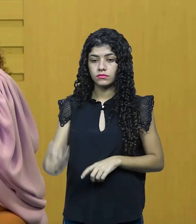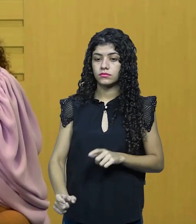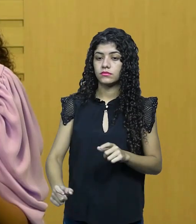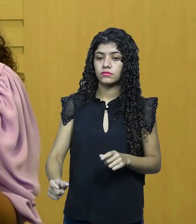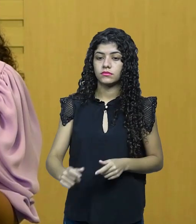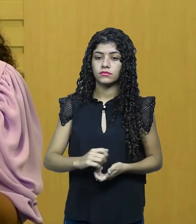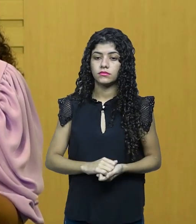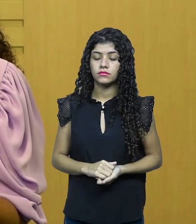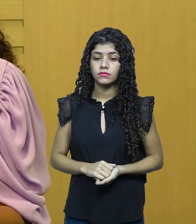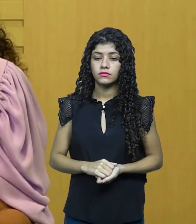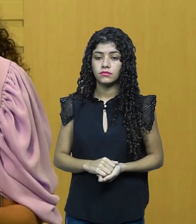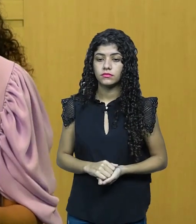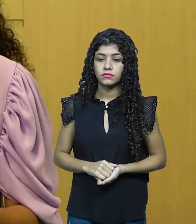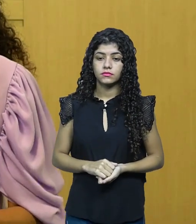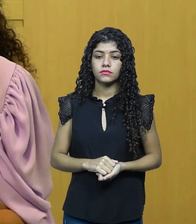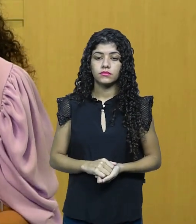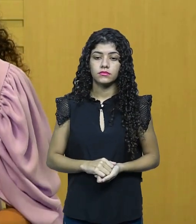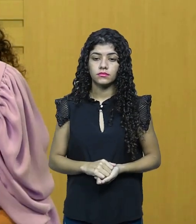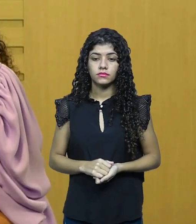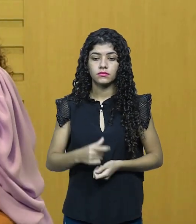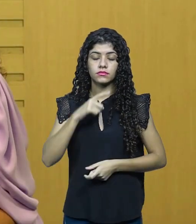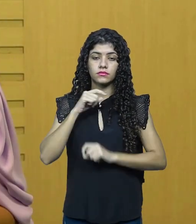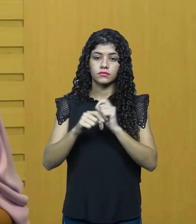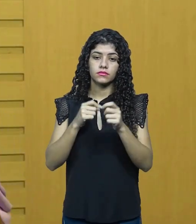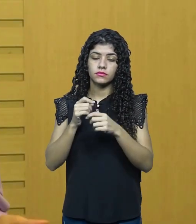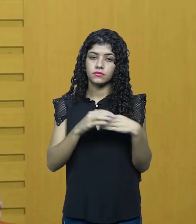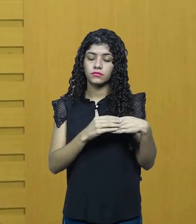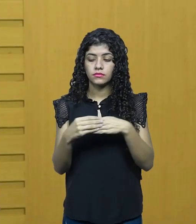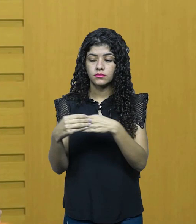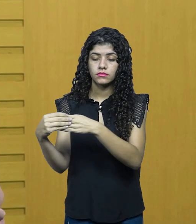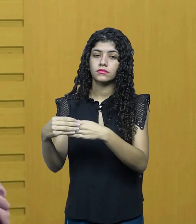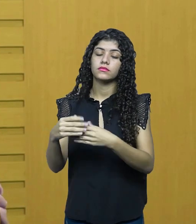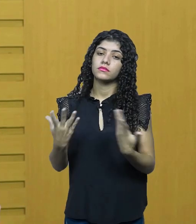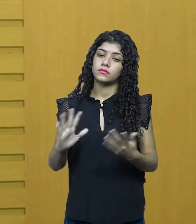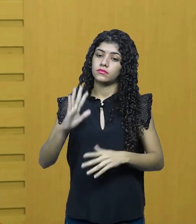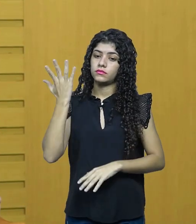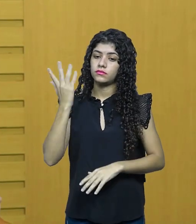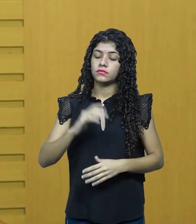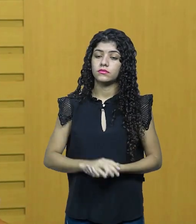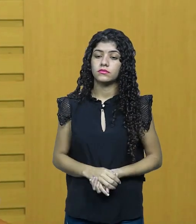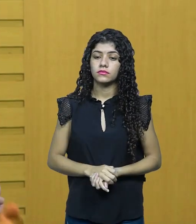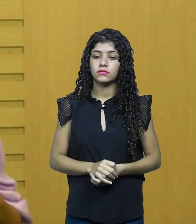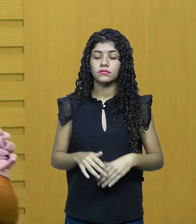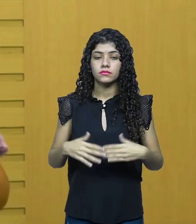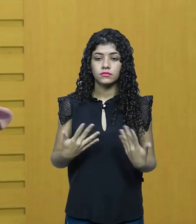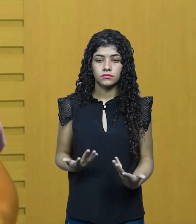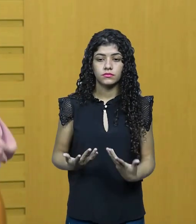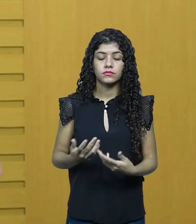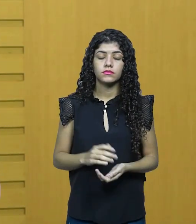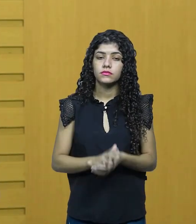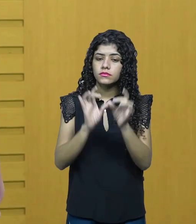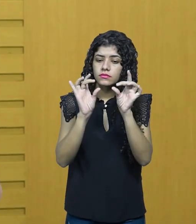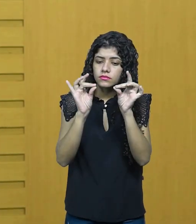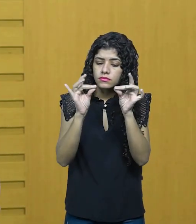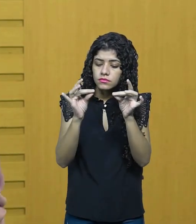o ângulo do ponto de vista de algum personagem por conta da premissa dramática que vai guiar uma